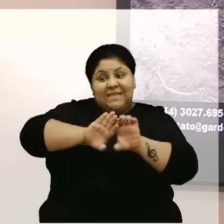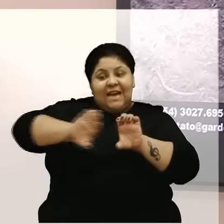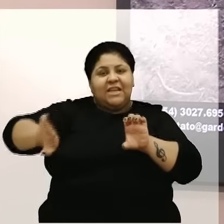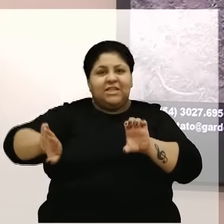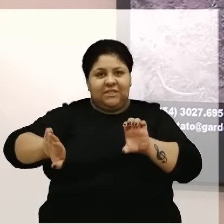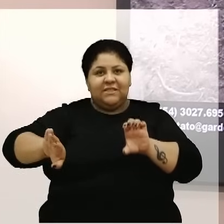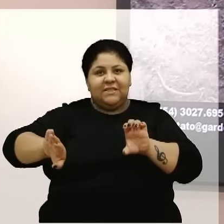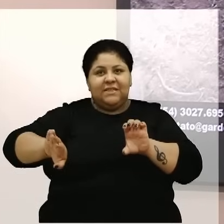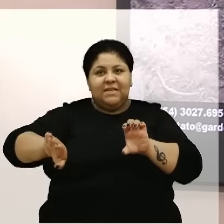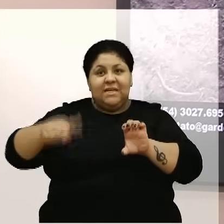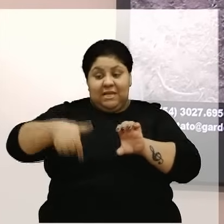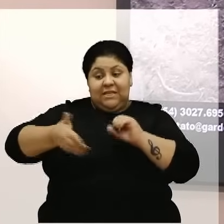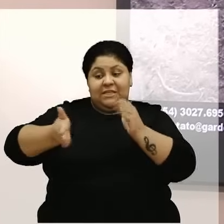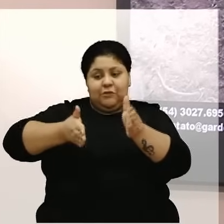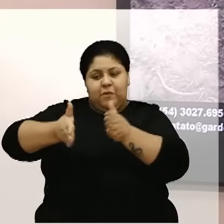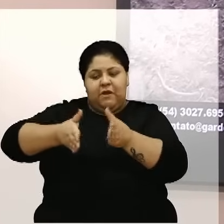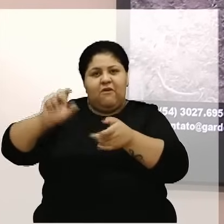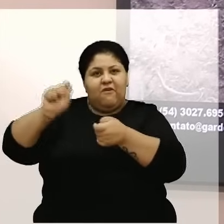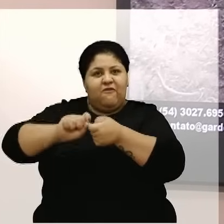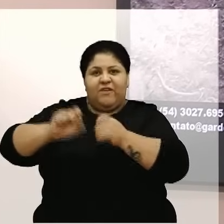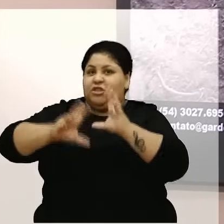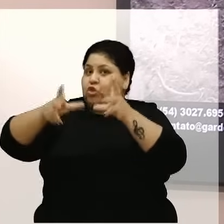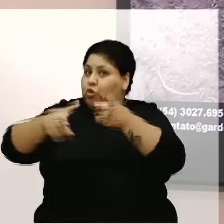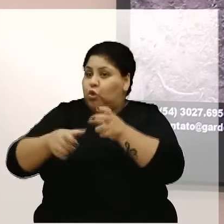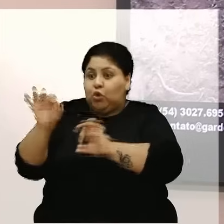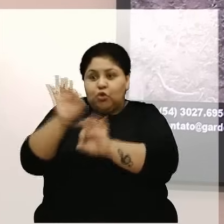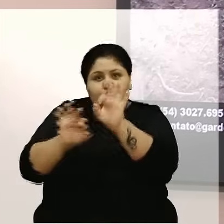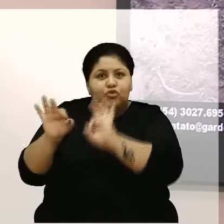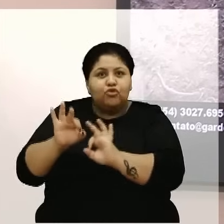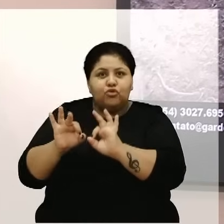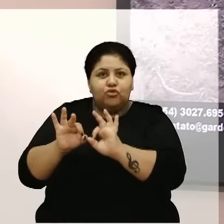médio prazo, se refaça todo o taludeamento dessa área.